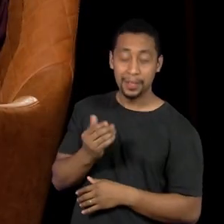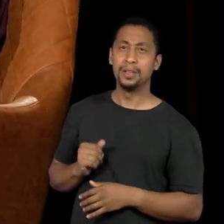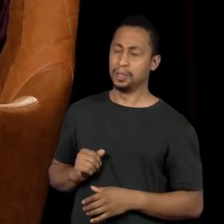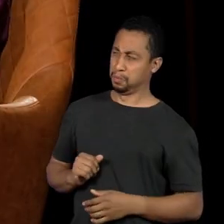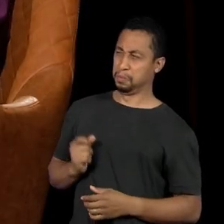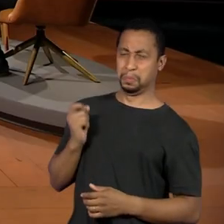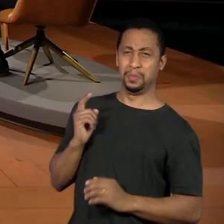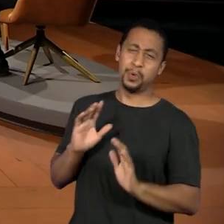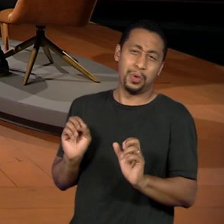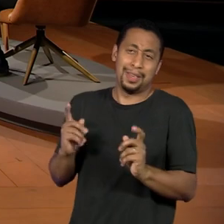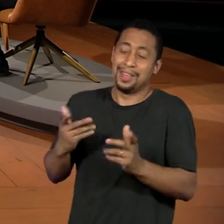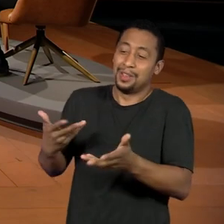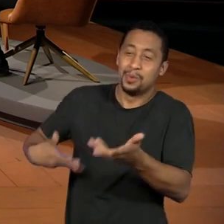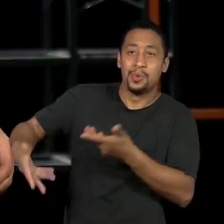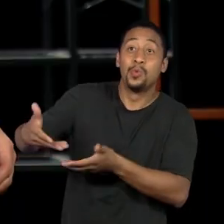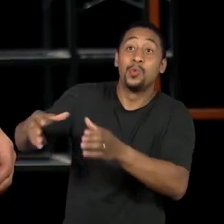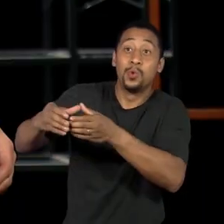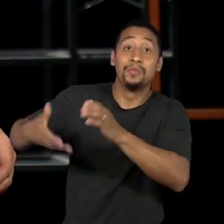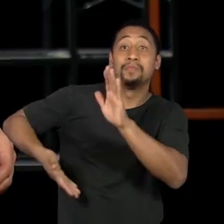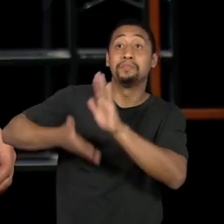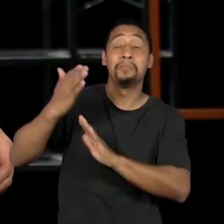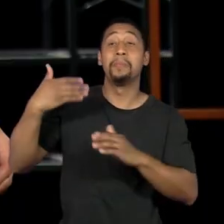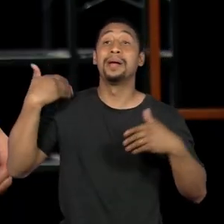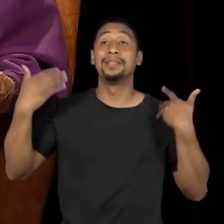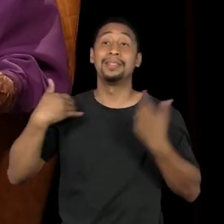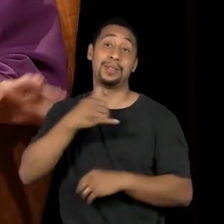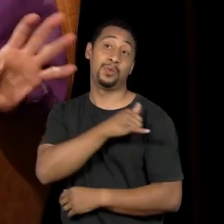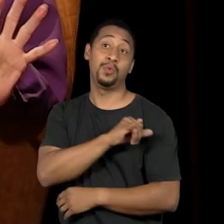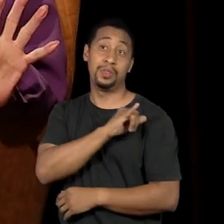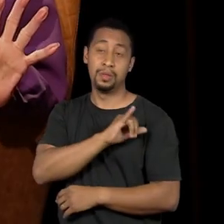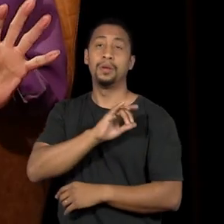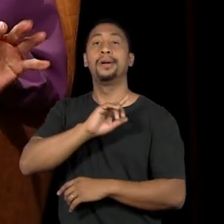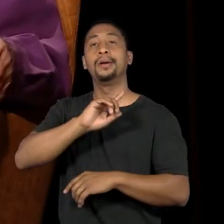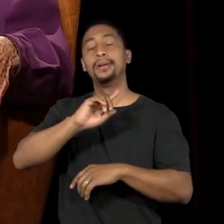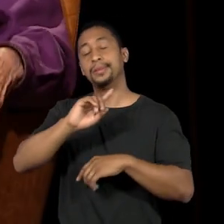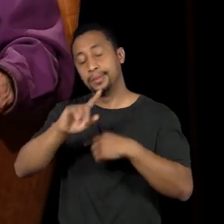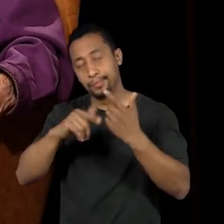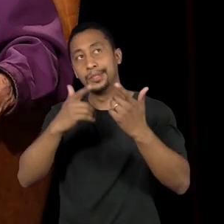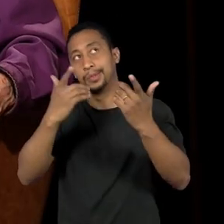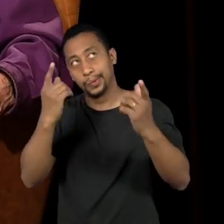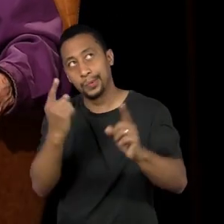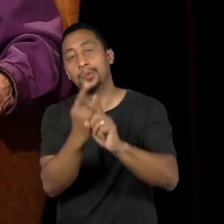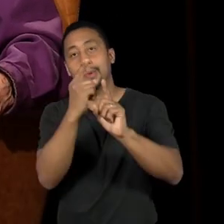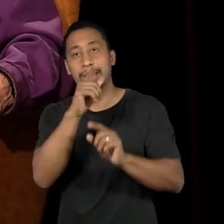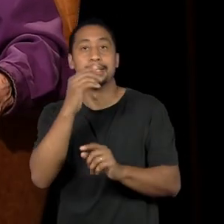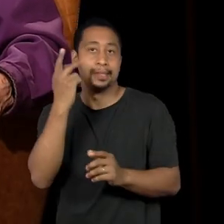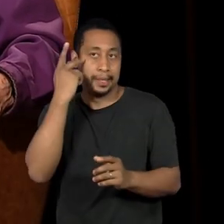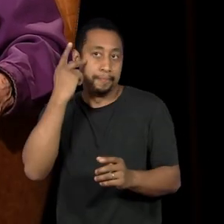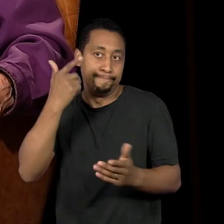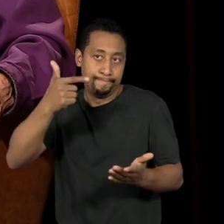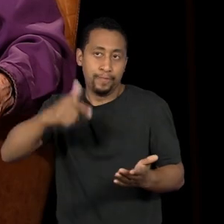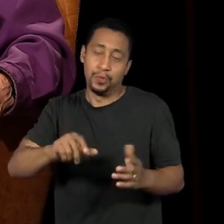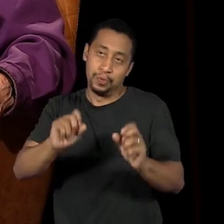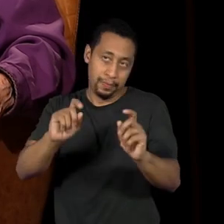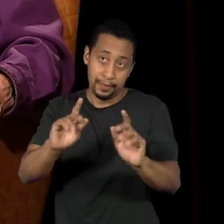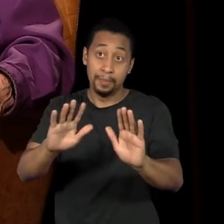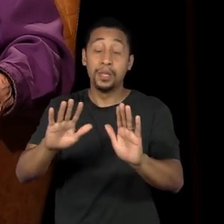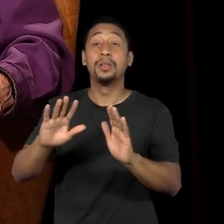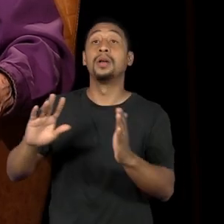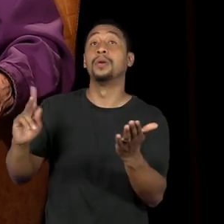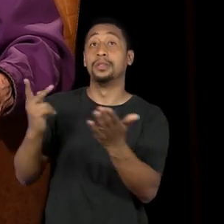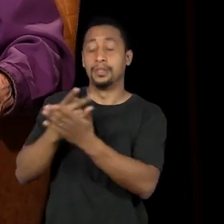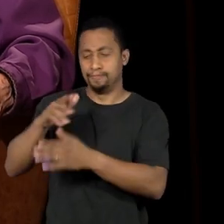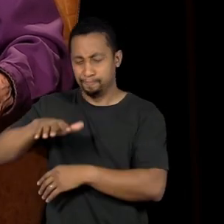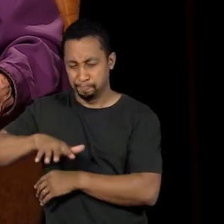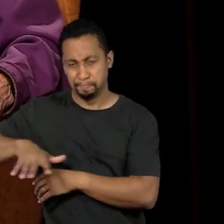de Janeiro, e ela estava em São Paulo. Ela foi, e aí, bom, aí eu vinha desse lado, em Curitiba, isso.